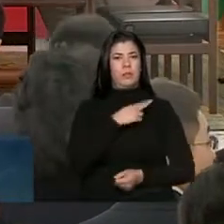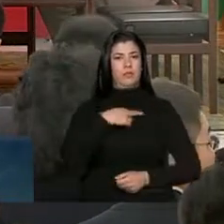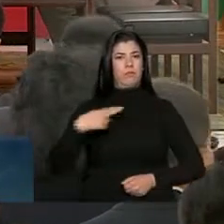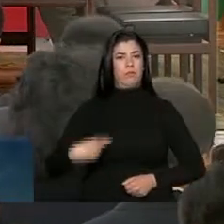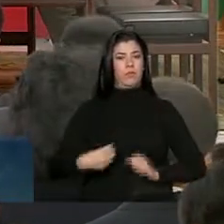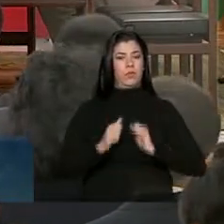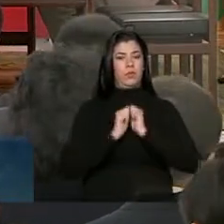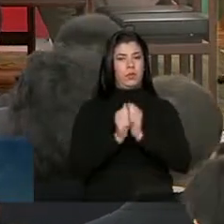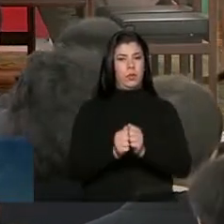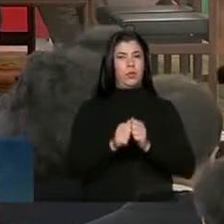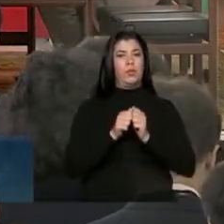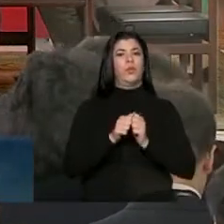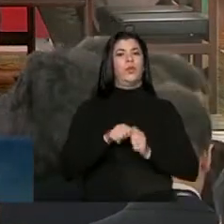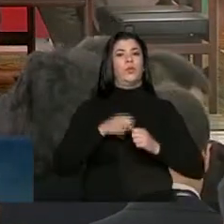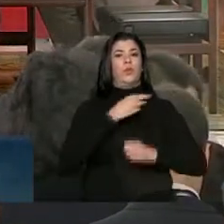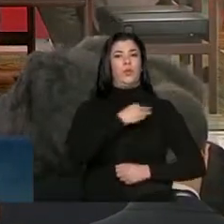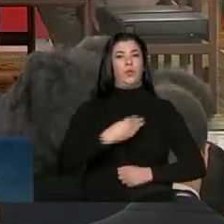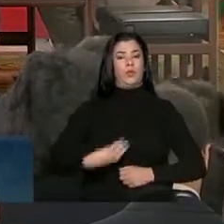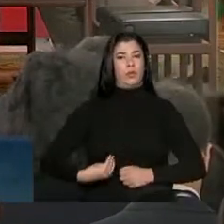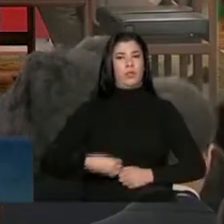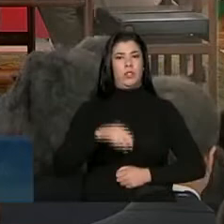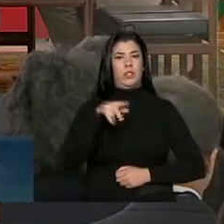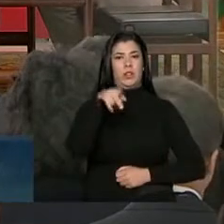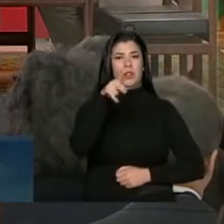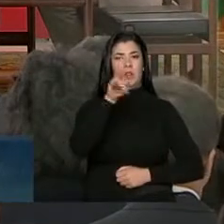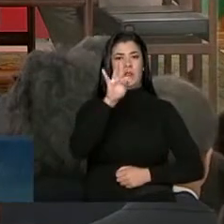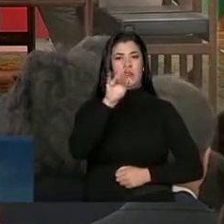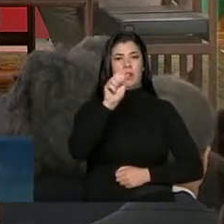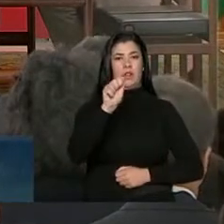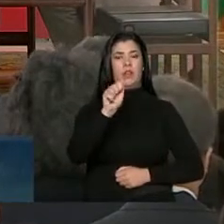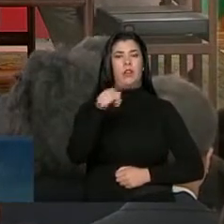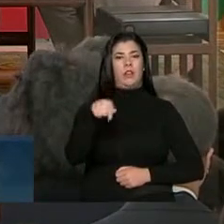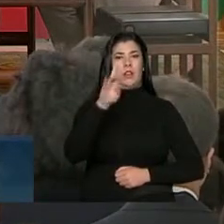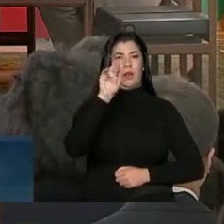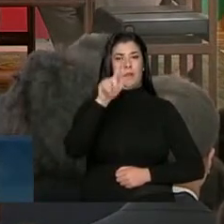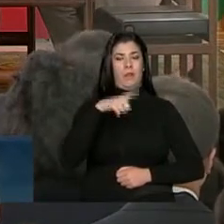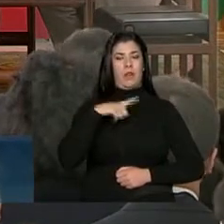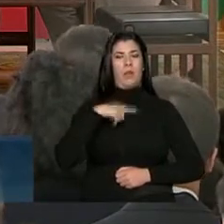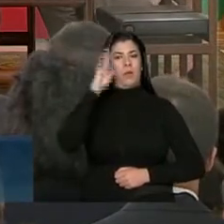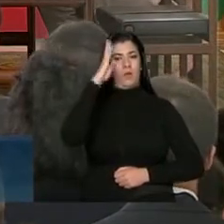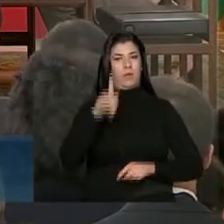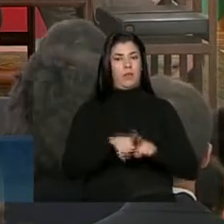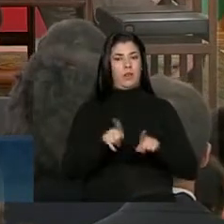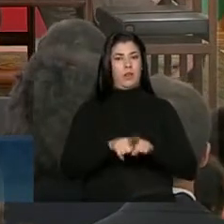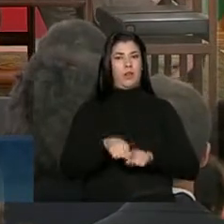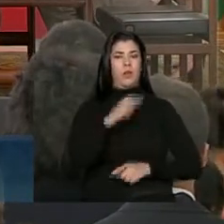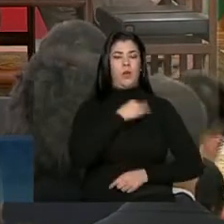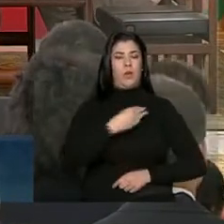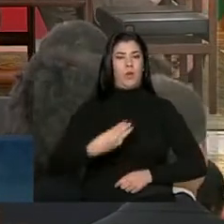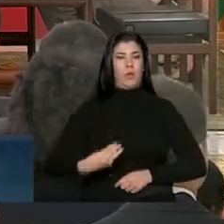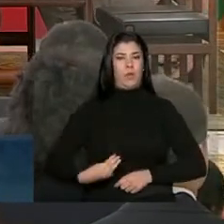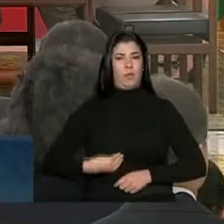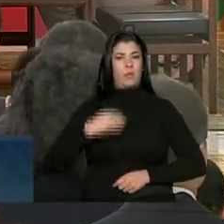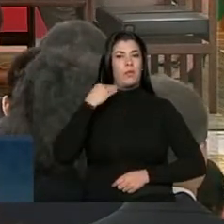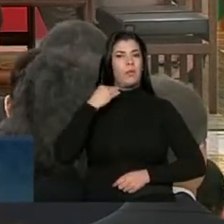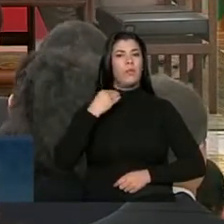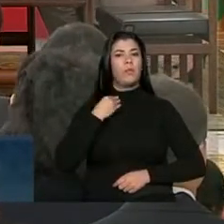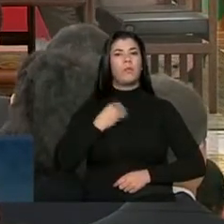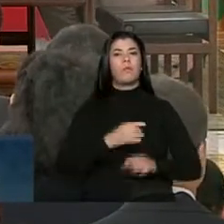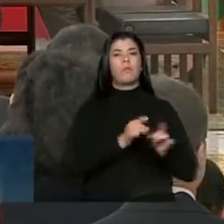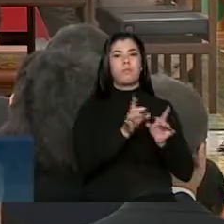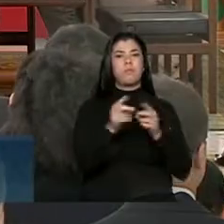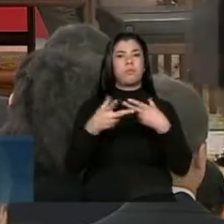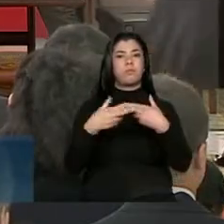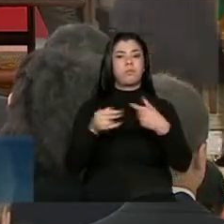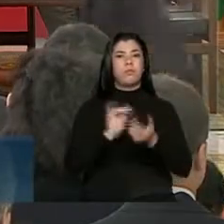da Agricultura, Pecuária e Abastecimento, Cátia Abreu. O presidente do Banco de Exportações e Importações da China, presidente